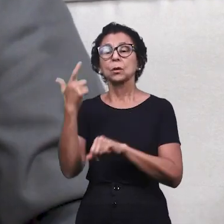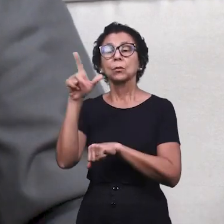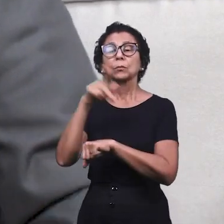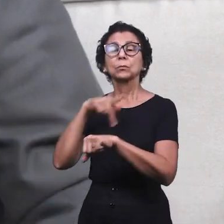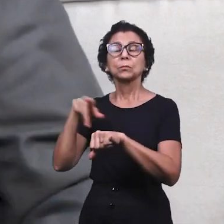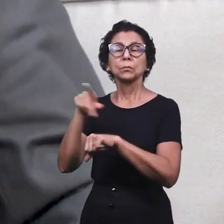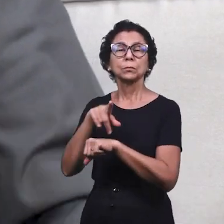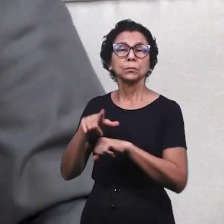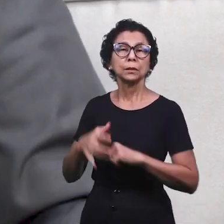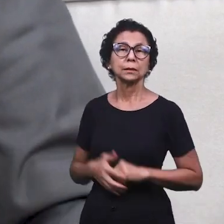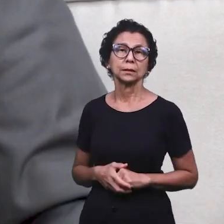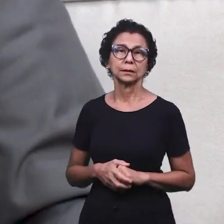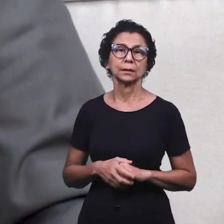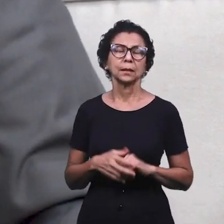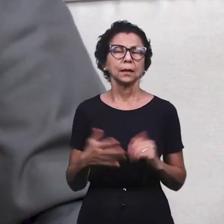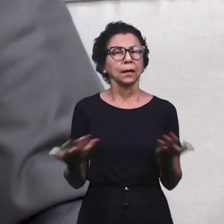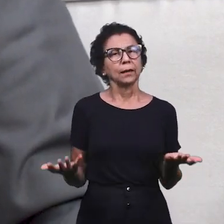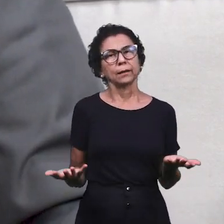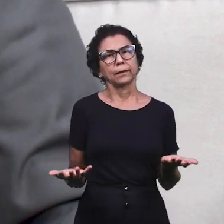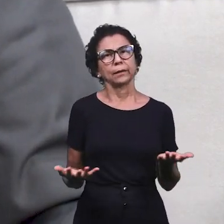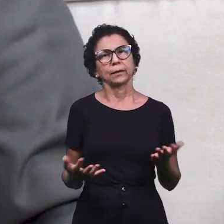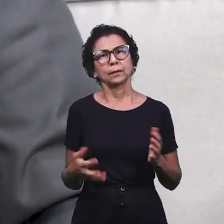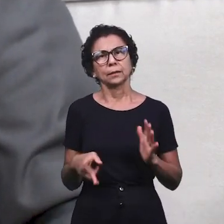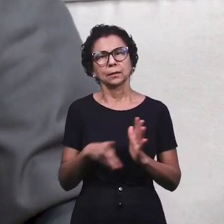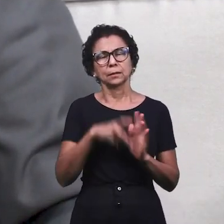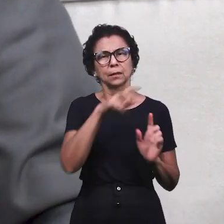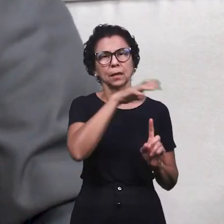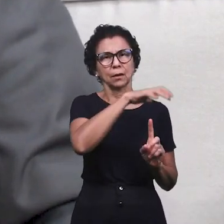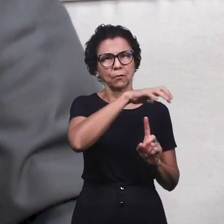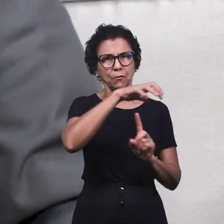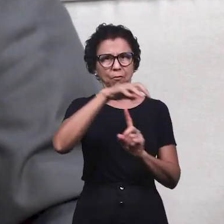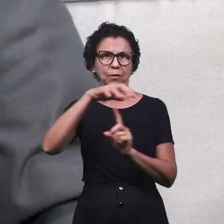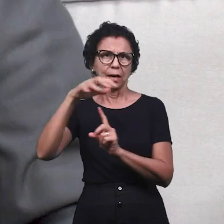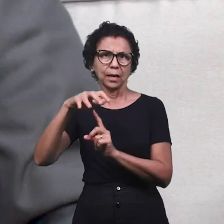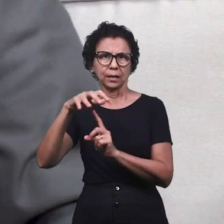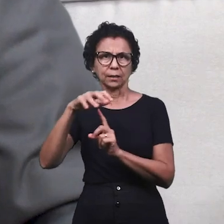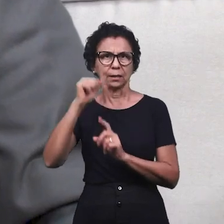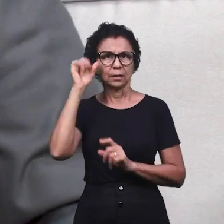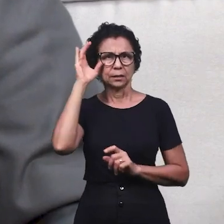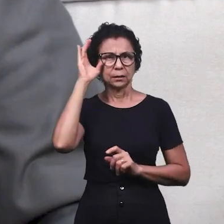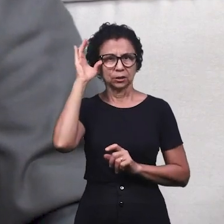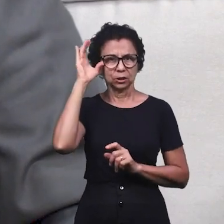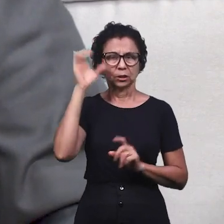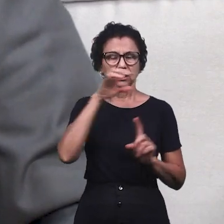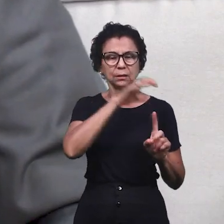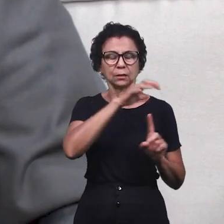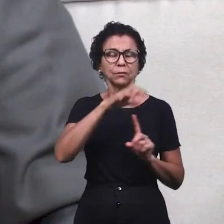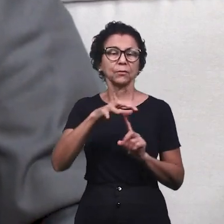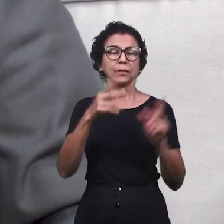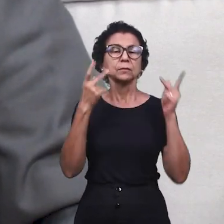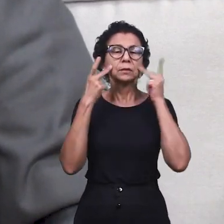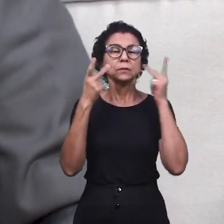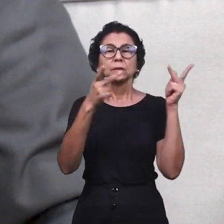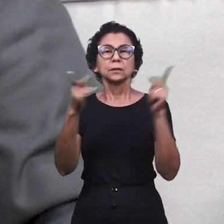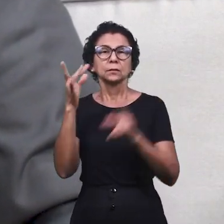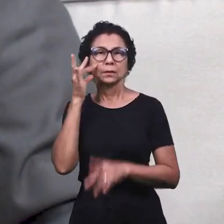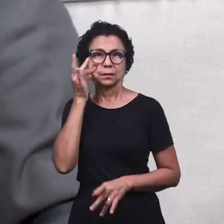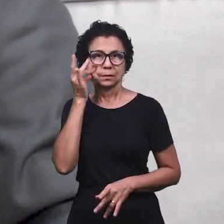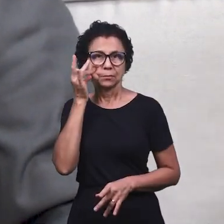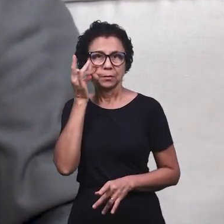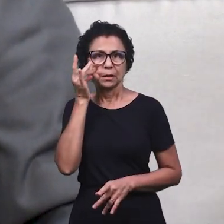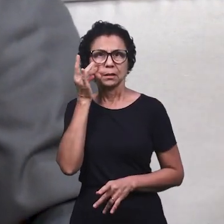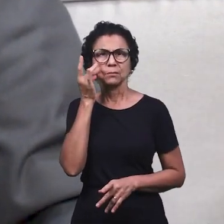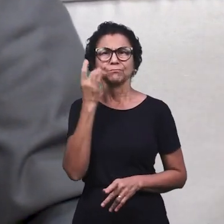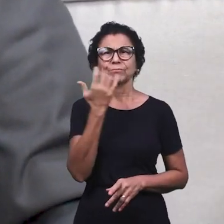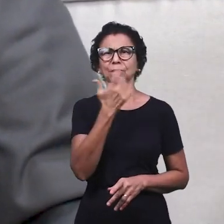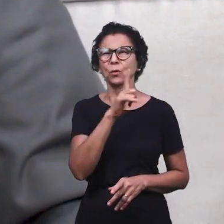escolhas, até porque na próprias feiras que você visita na China, você se dispõe aí presencialmente,